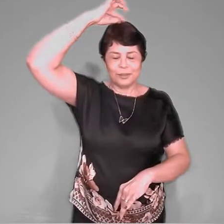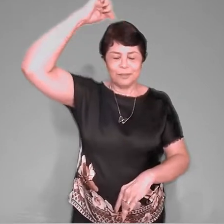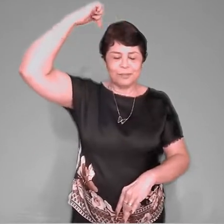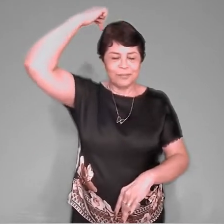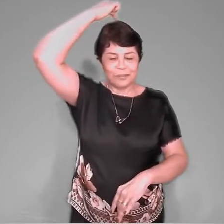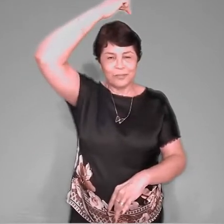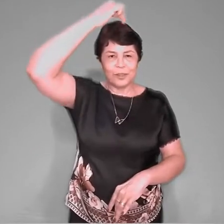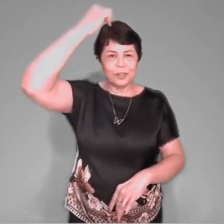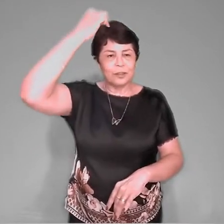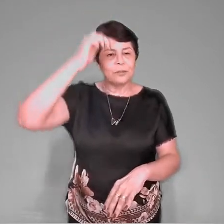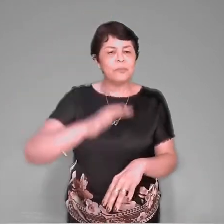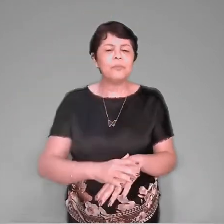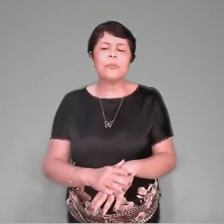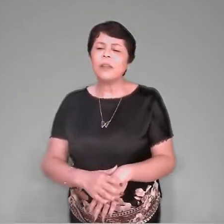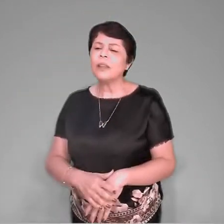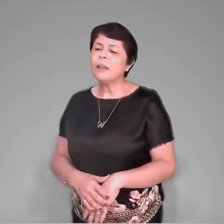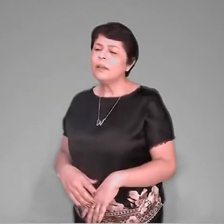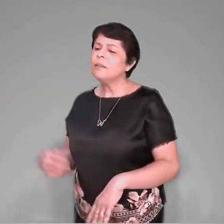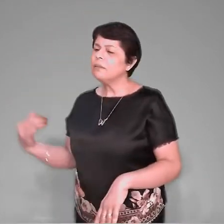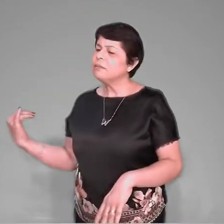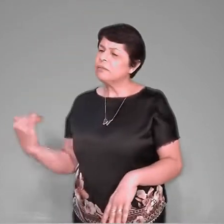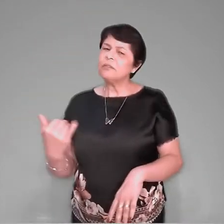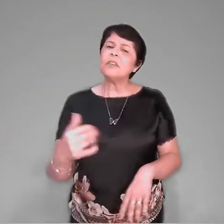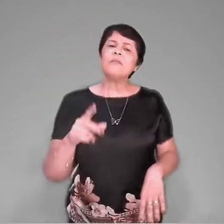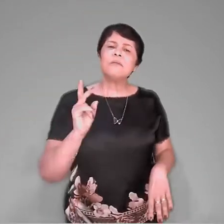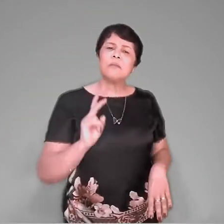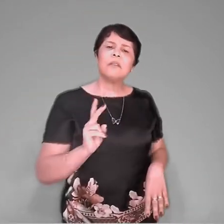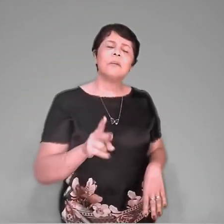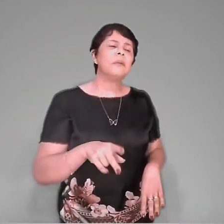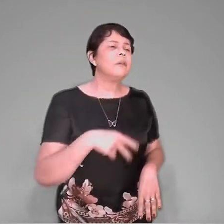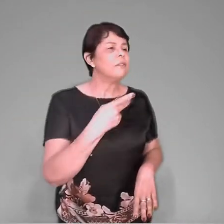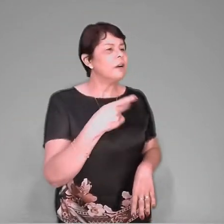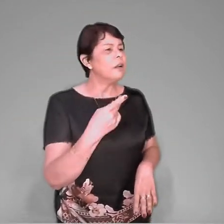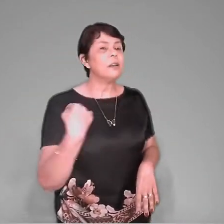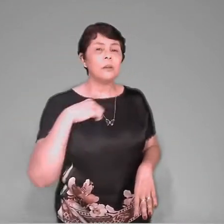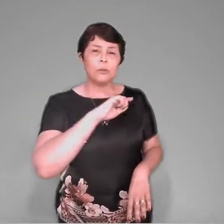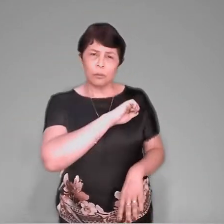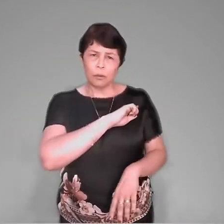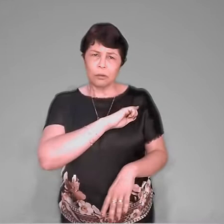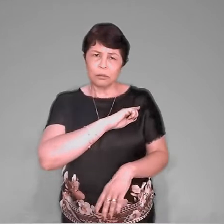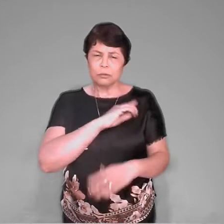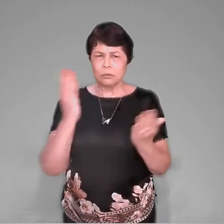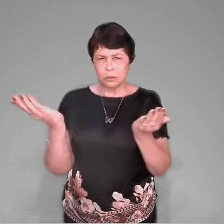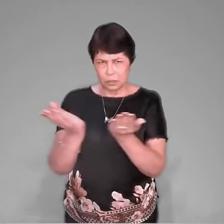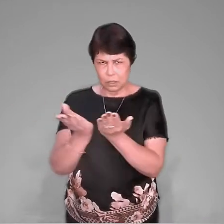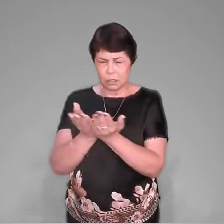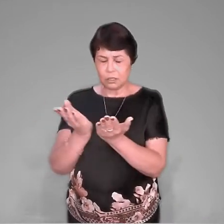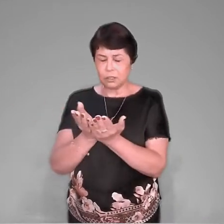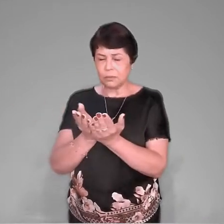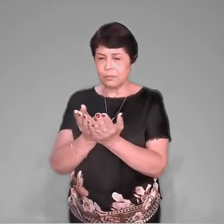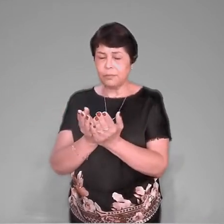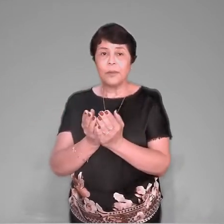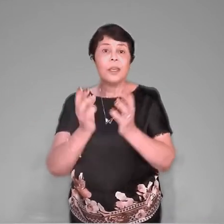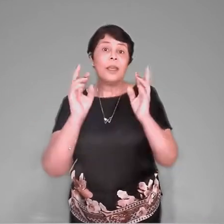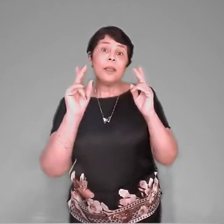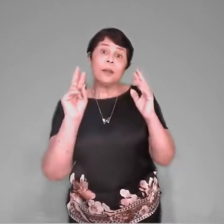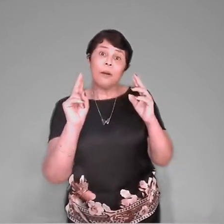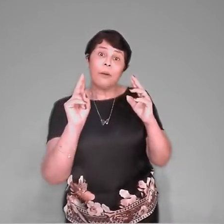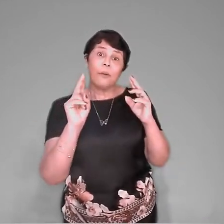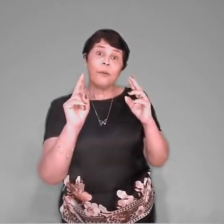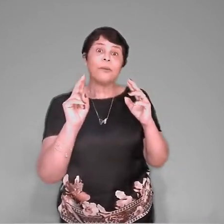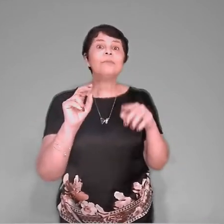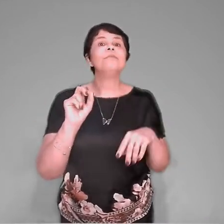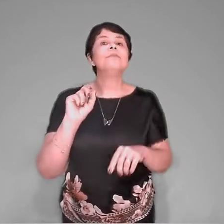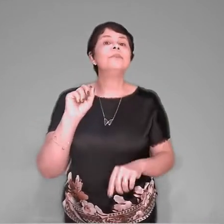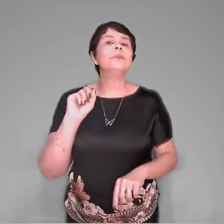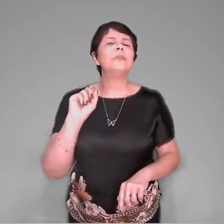Eu sempre falo que nós, protestantes, nós temos uma alma católica no espírito protestante. Por que